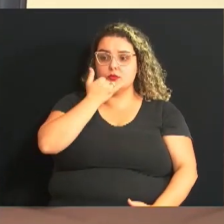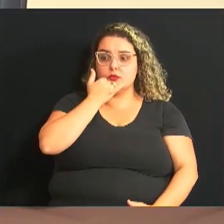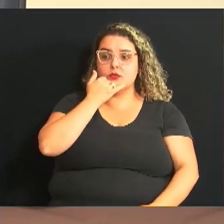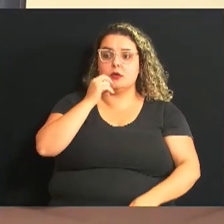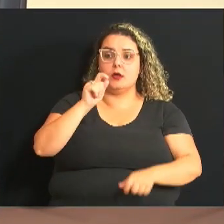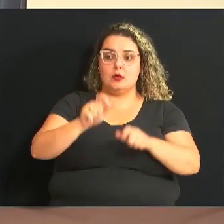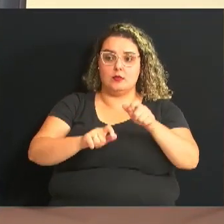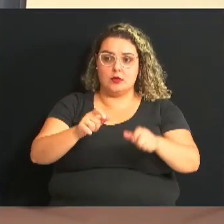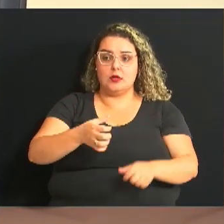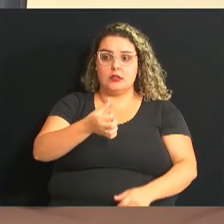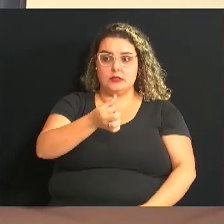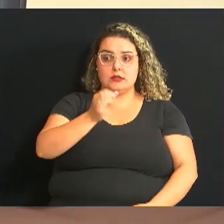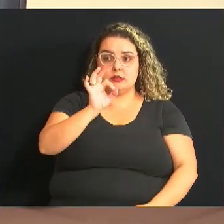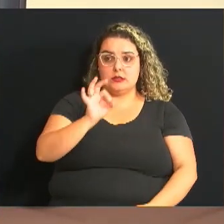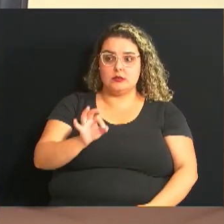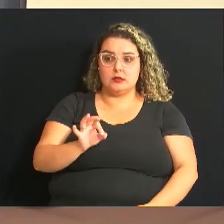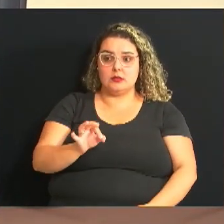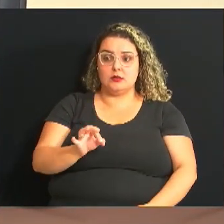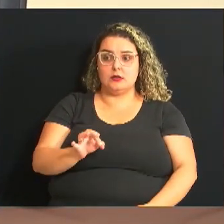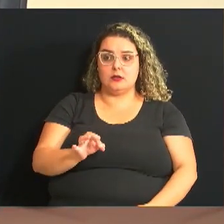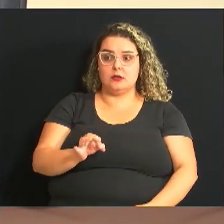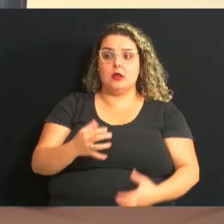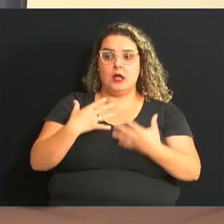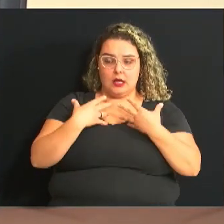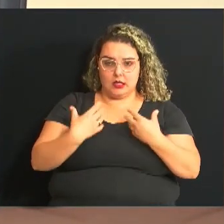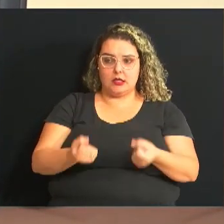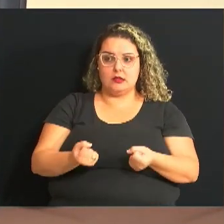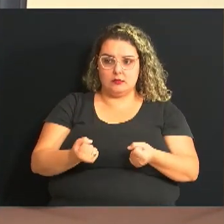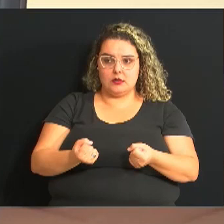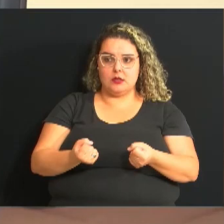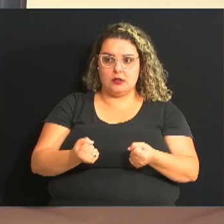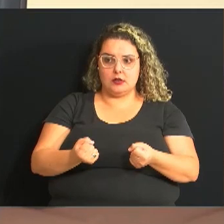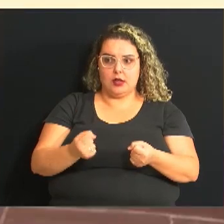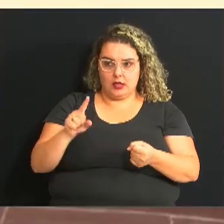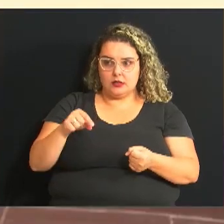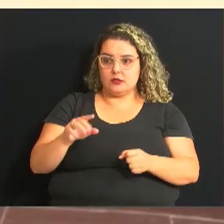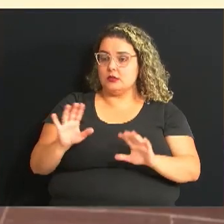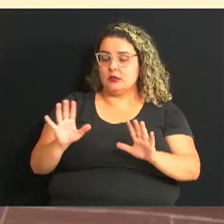física, 6% do que ela teria a receber, é isso ou não? Não,